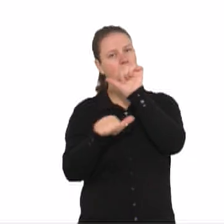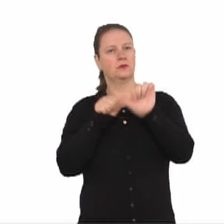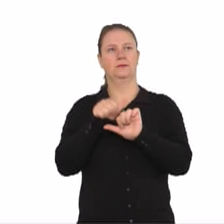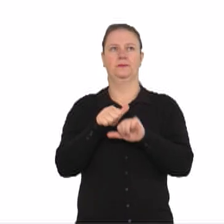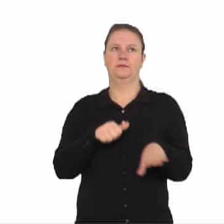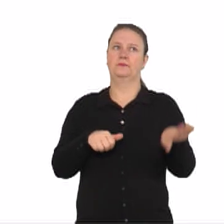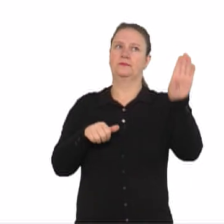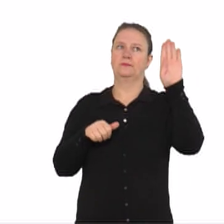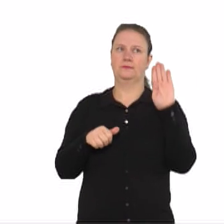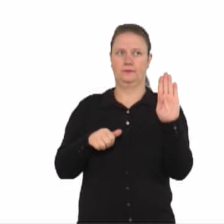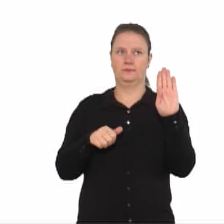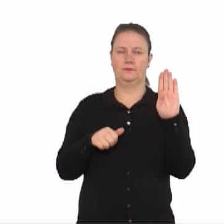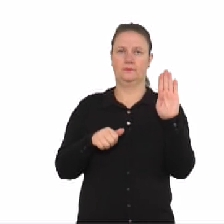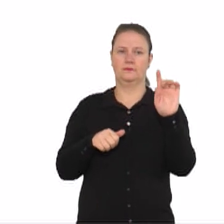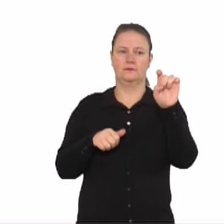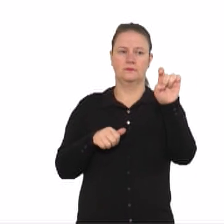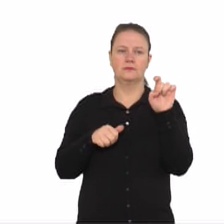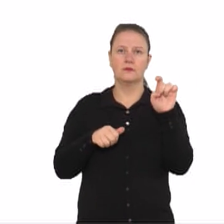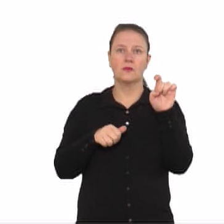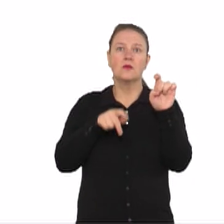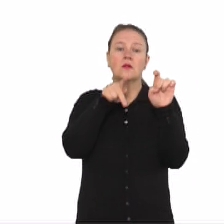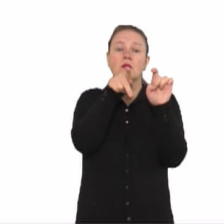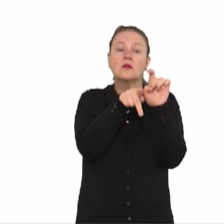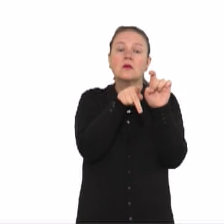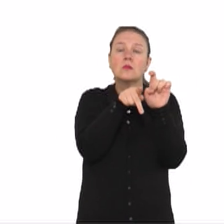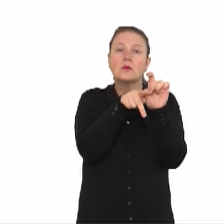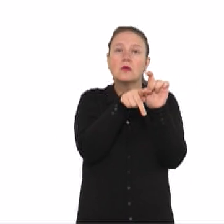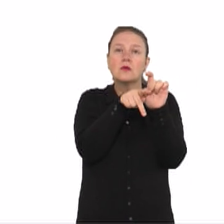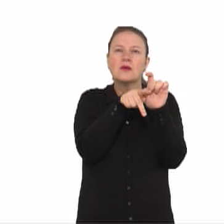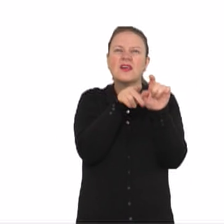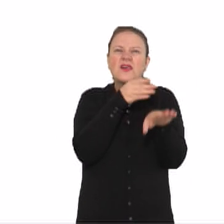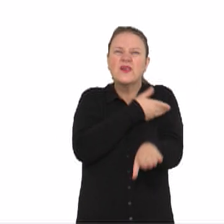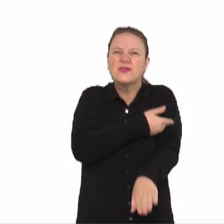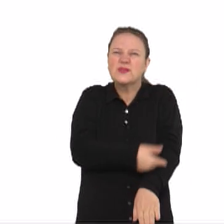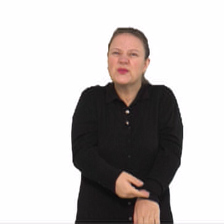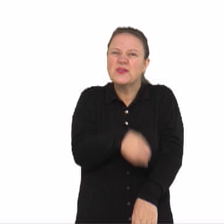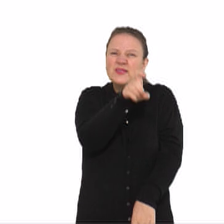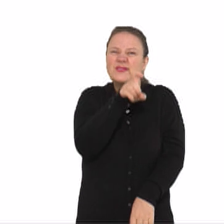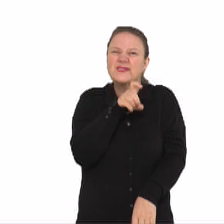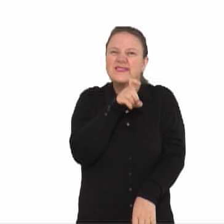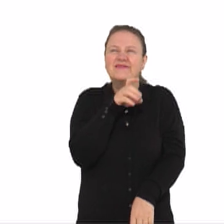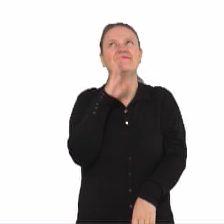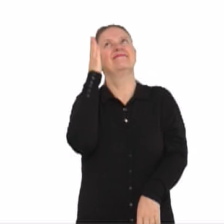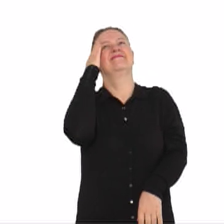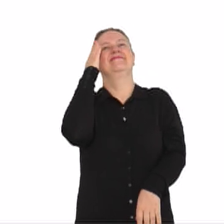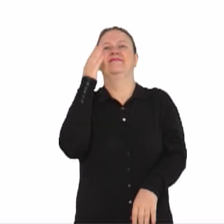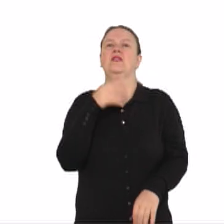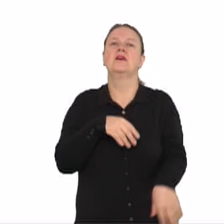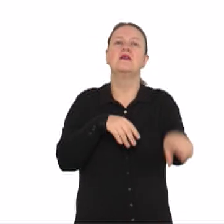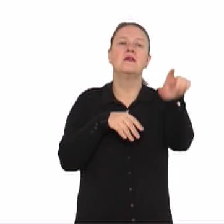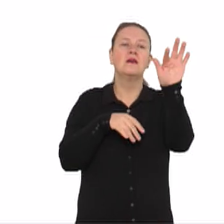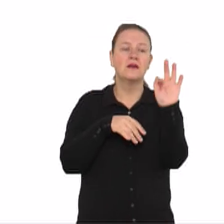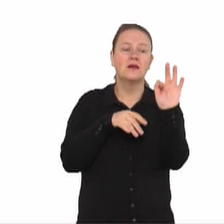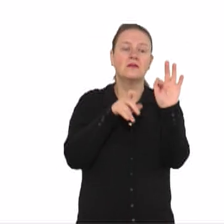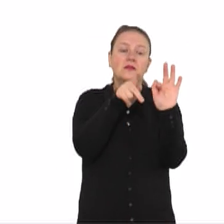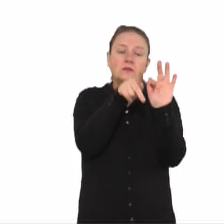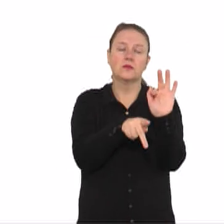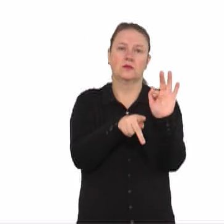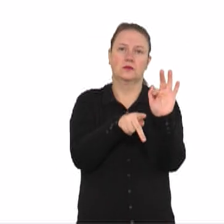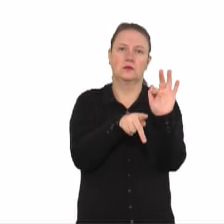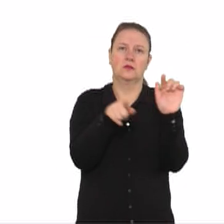F de x igual... F de P. A gente está acostumado com x, né? F de P. F de P